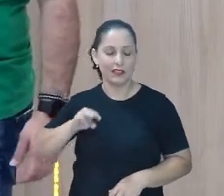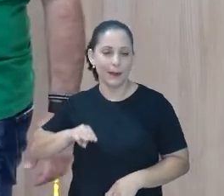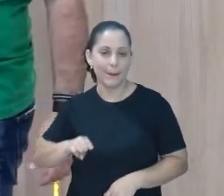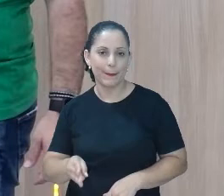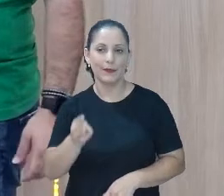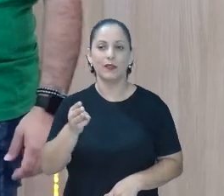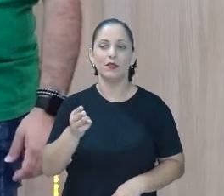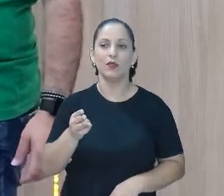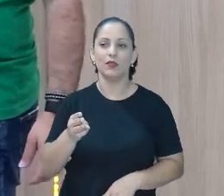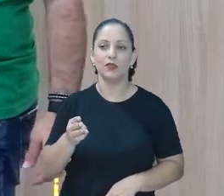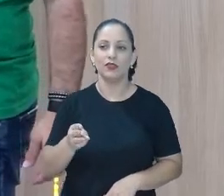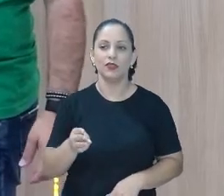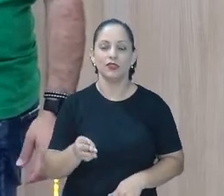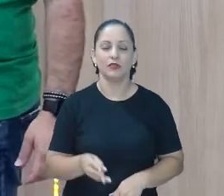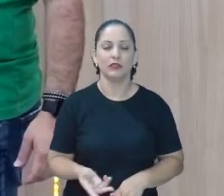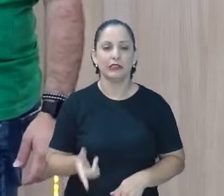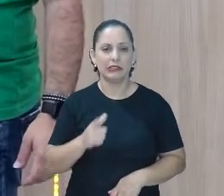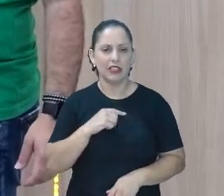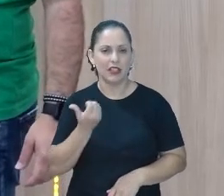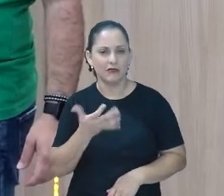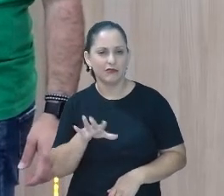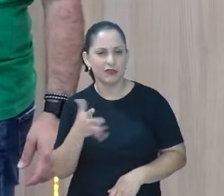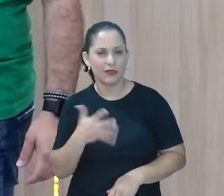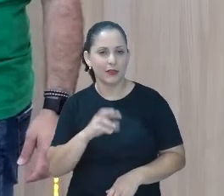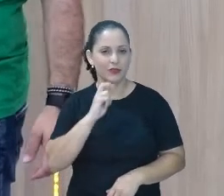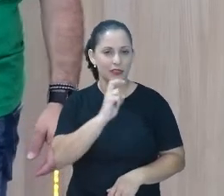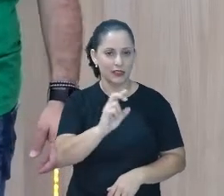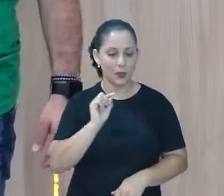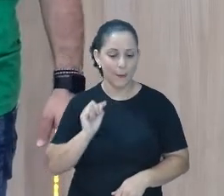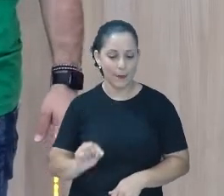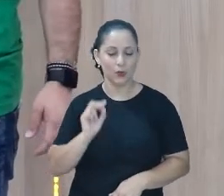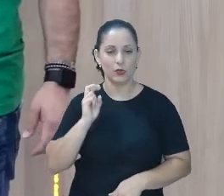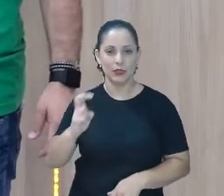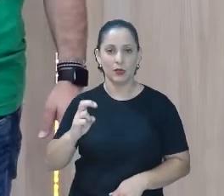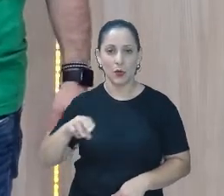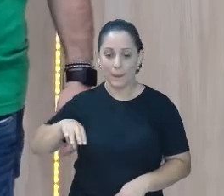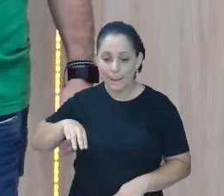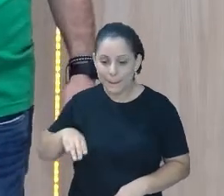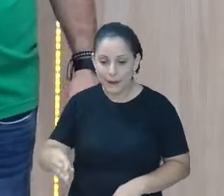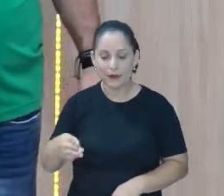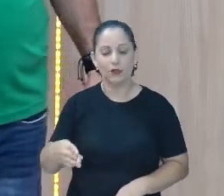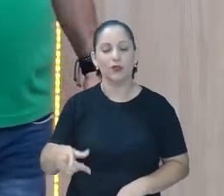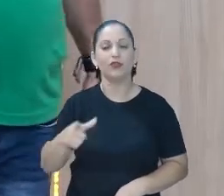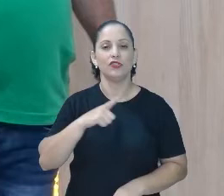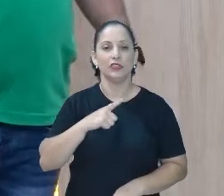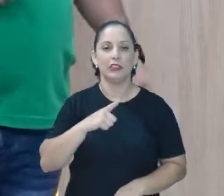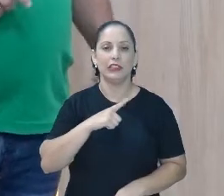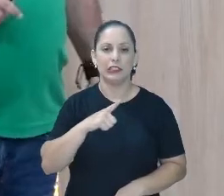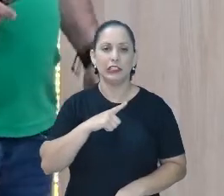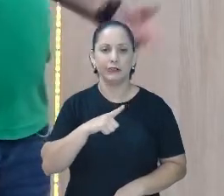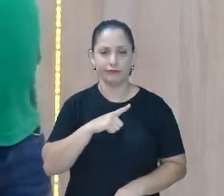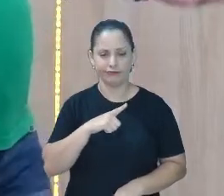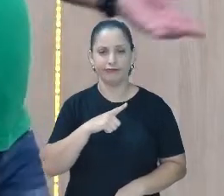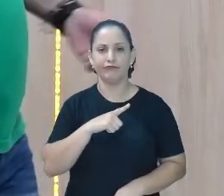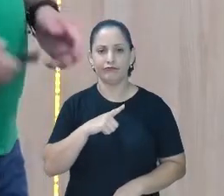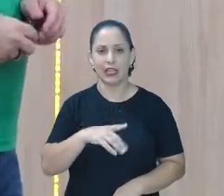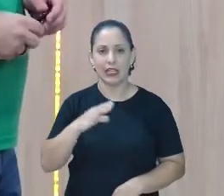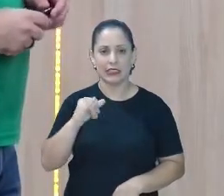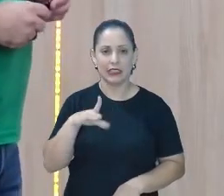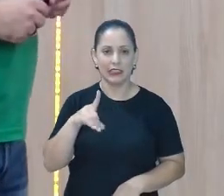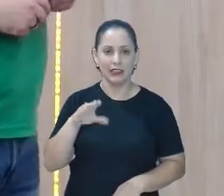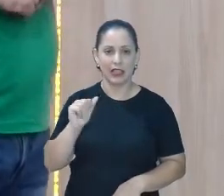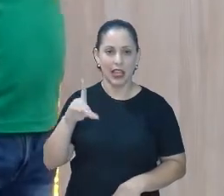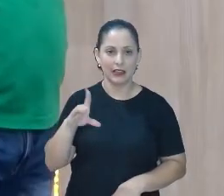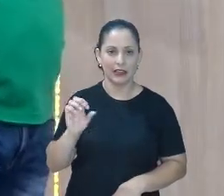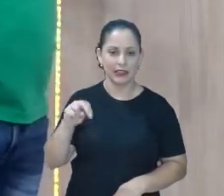o público de mais ou menos 5,5 milhões é que tinham o título de cidadania. E isso é complicado,